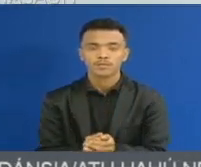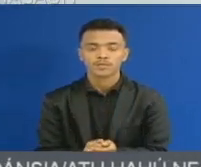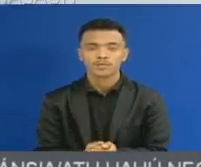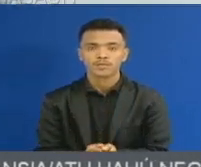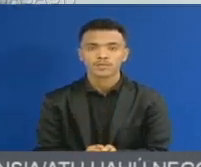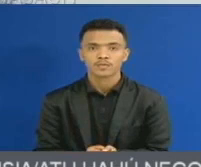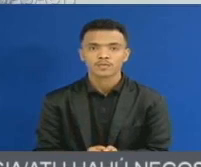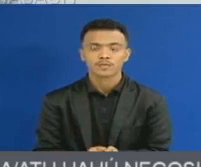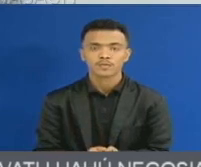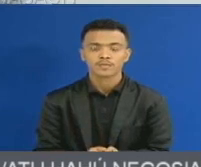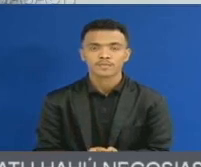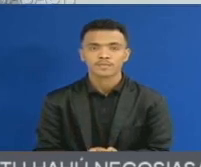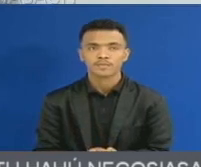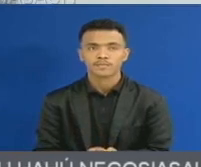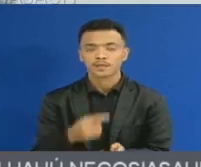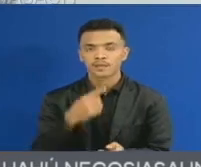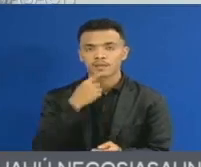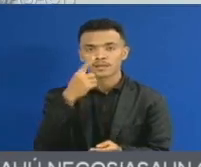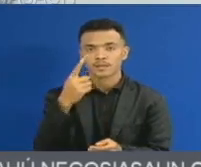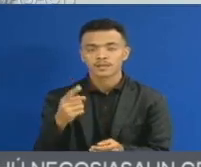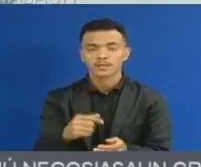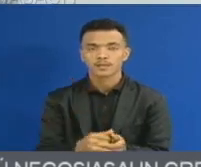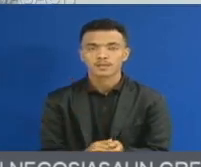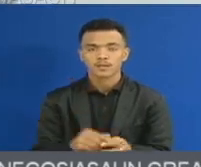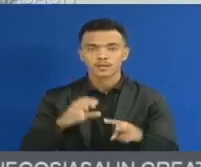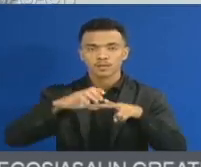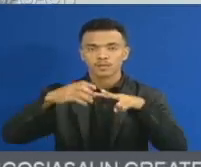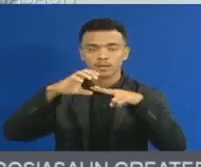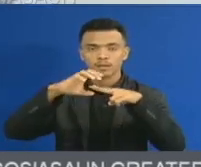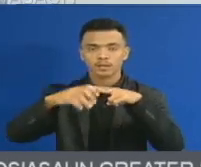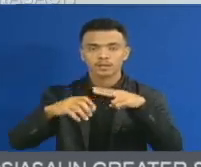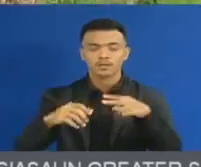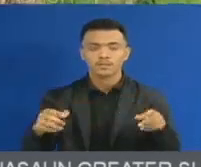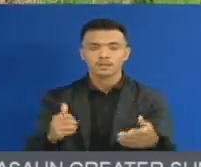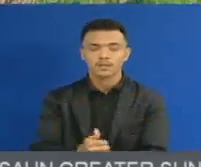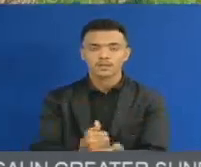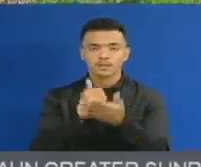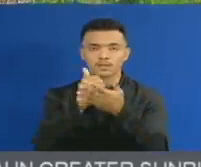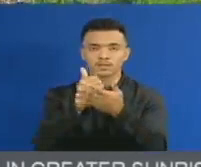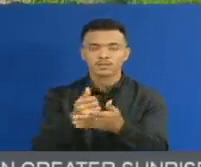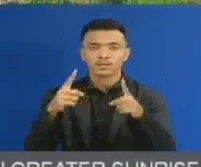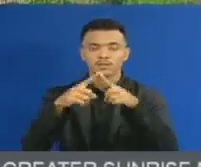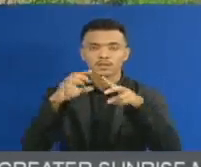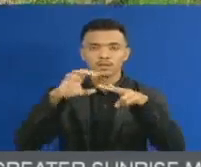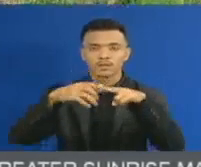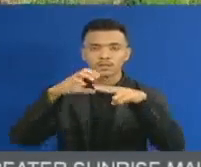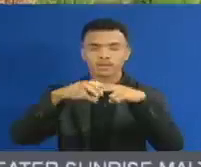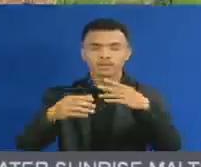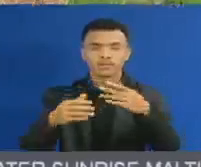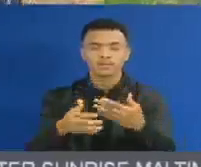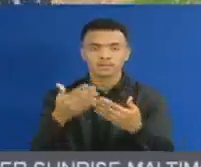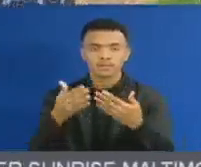fortalecimento institucional. Nha acrescenta Federação Cooperativa Hanaimalu Hakbisik An, ba cooperativa primária,